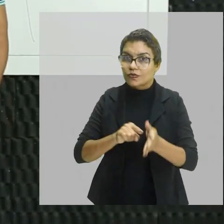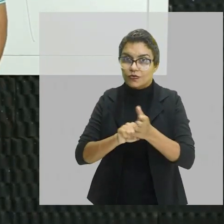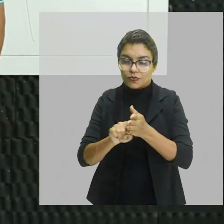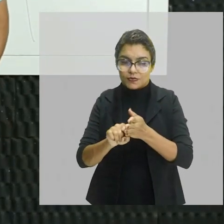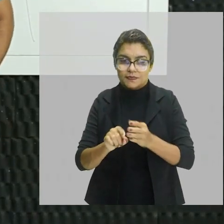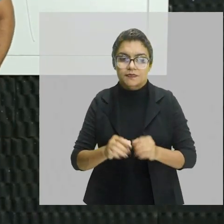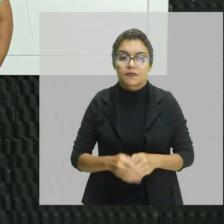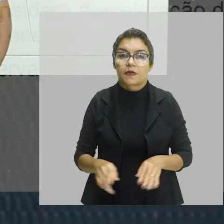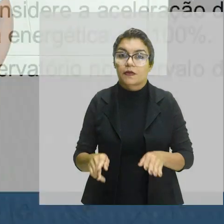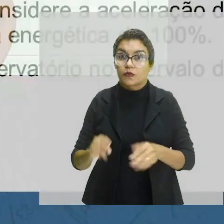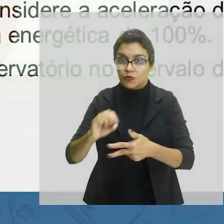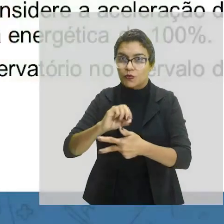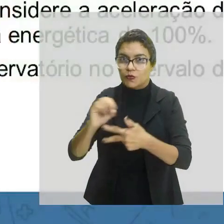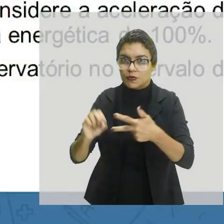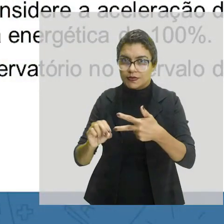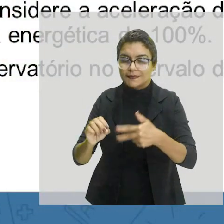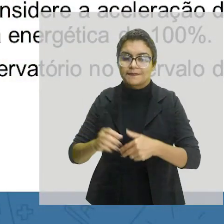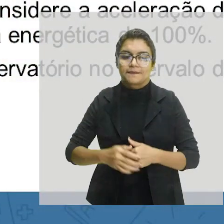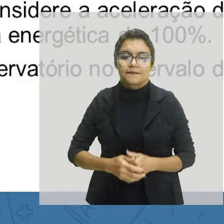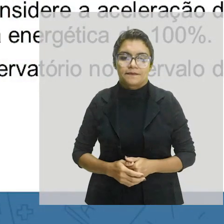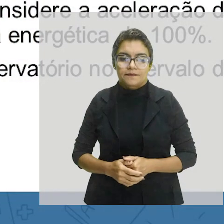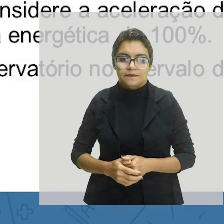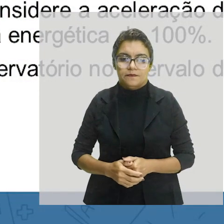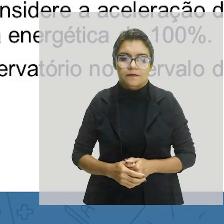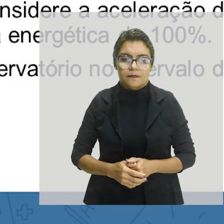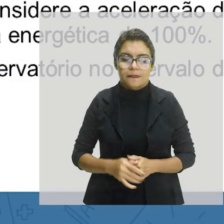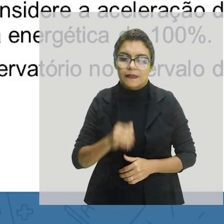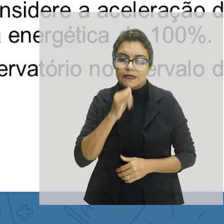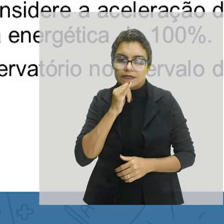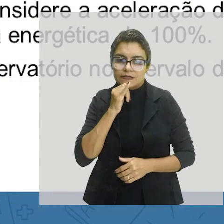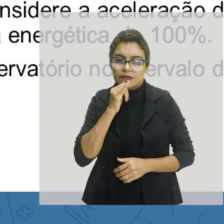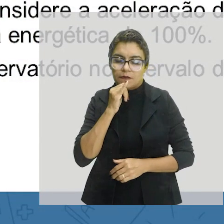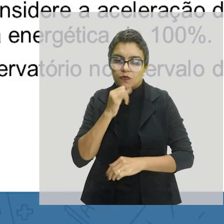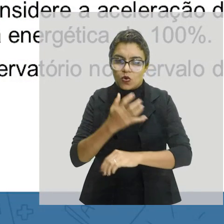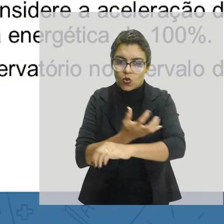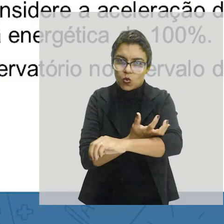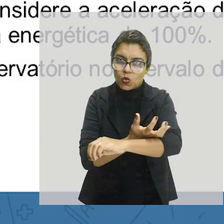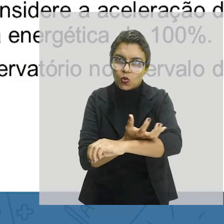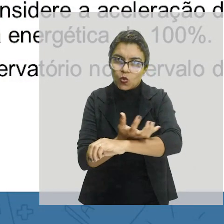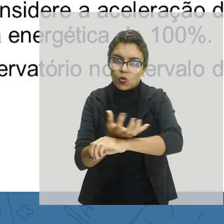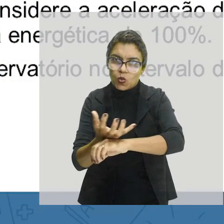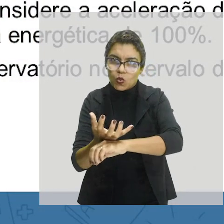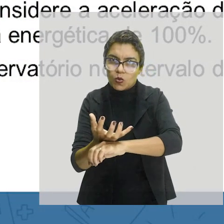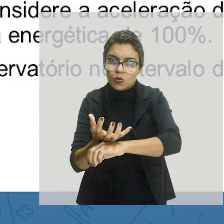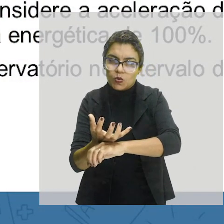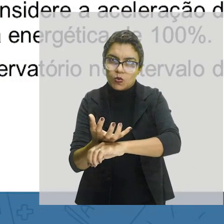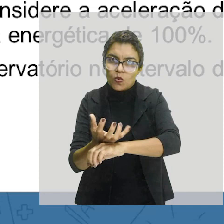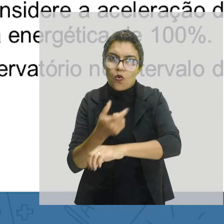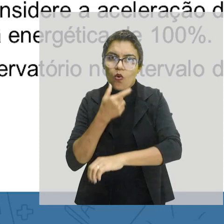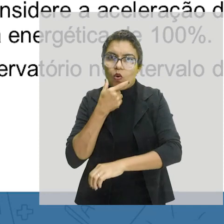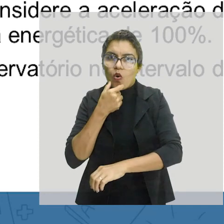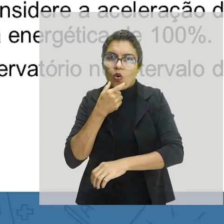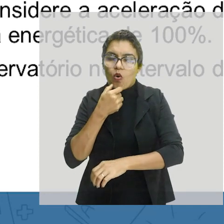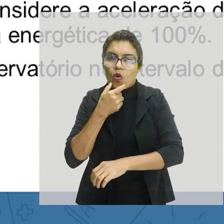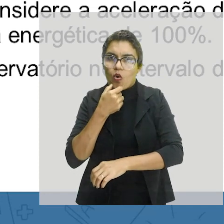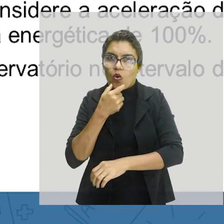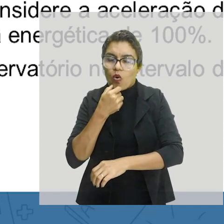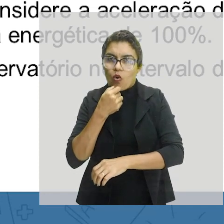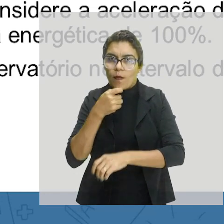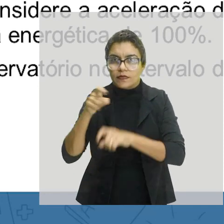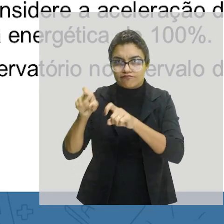Questão 2 também do Enem. Diz o seguinte, ó. Para irrigar sua plantação, um produtor rural construiu um